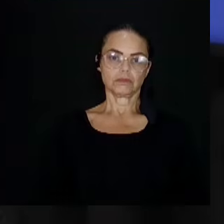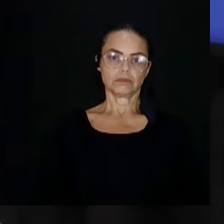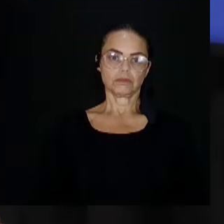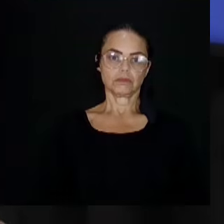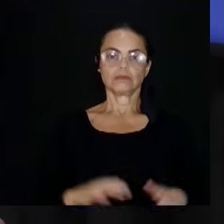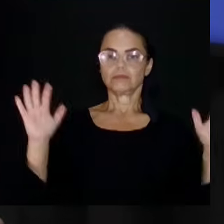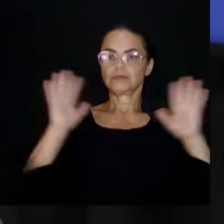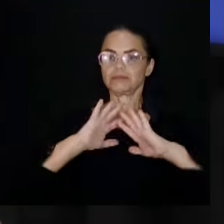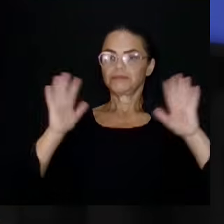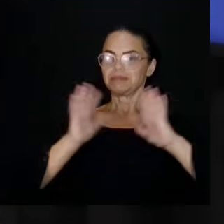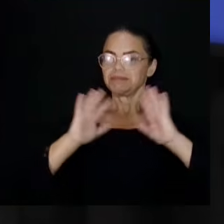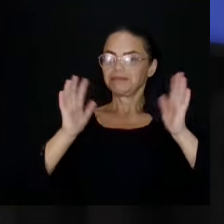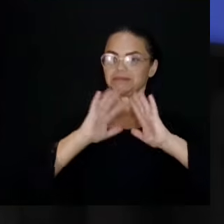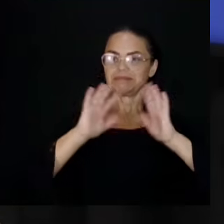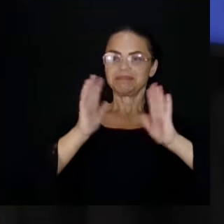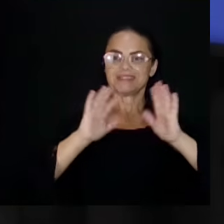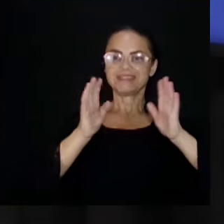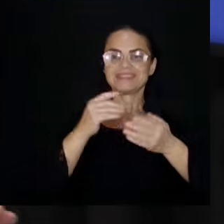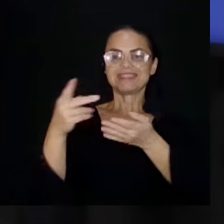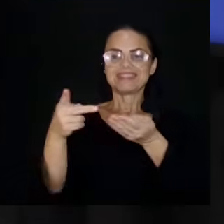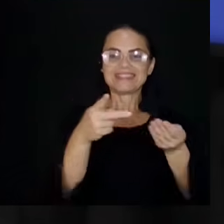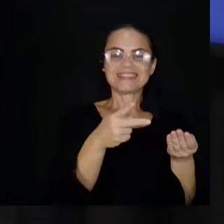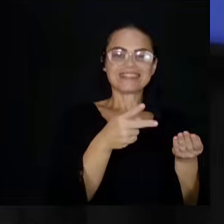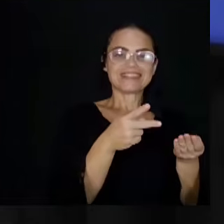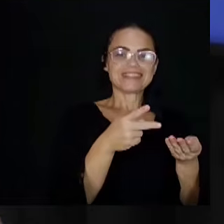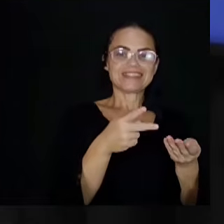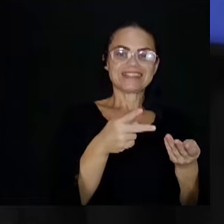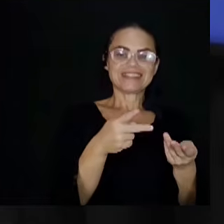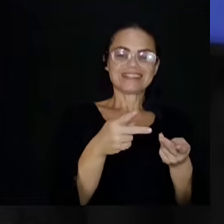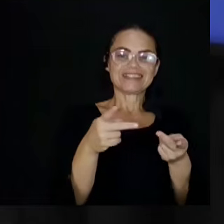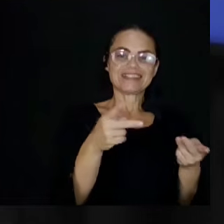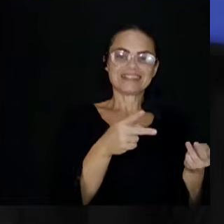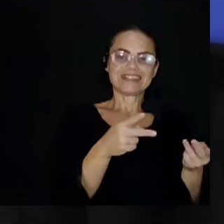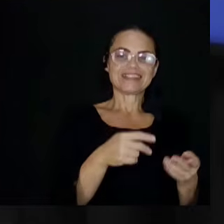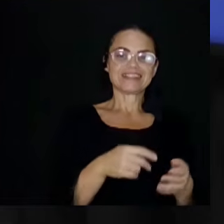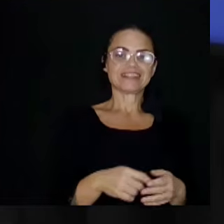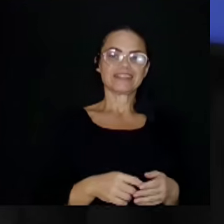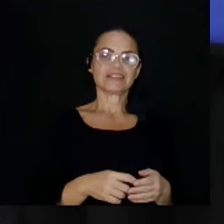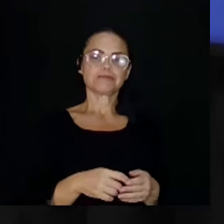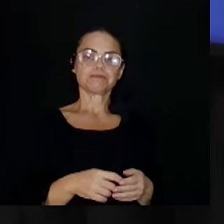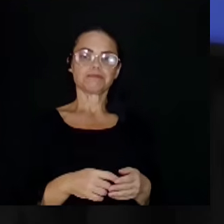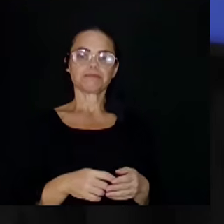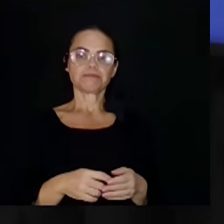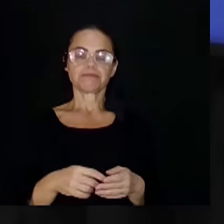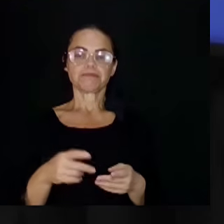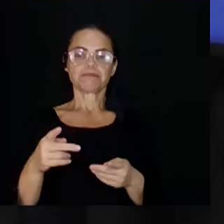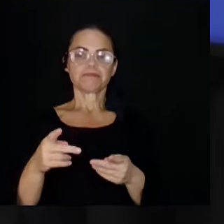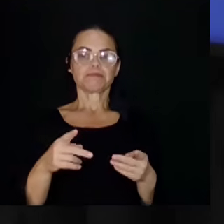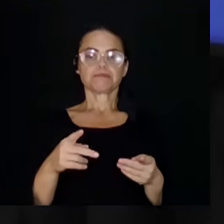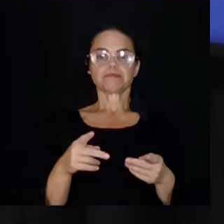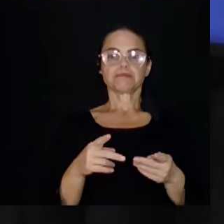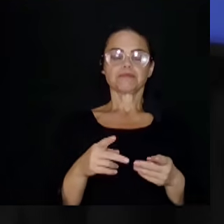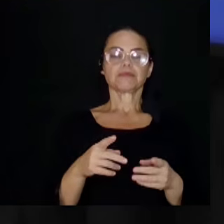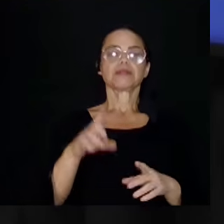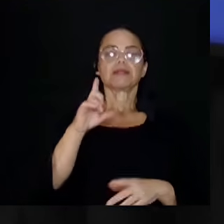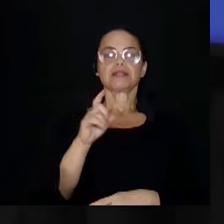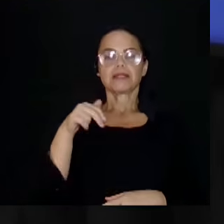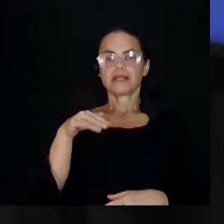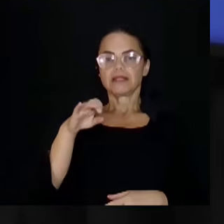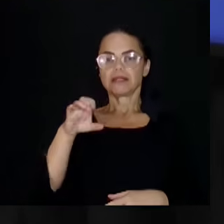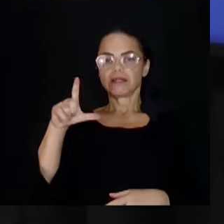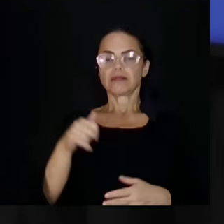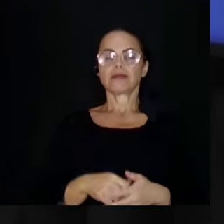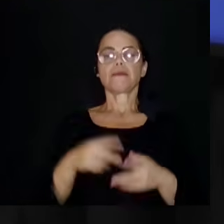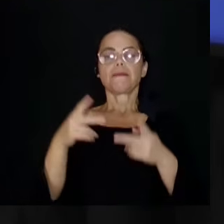Olá, sejam bem-vindos, sejam bem-vindas. Eu sou o Daniel Estevão, apresentador do